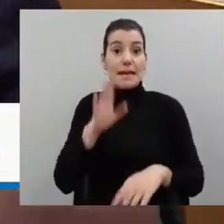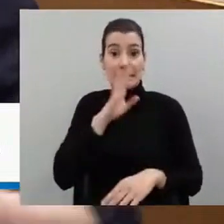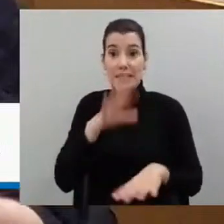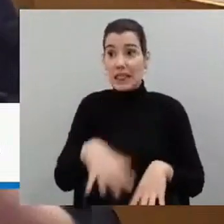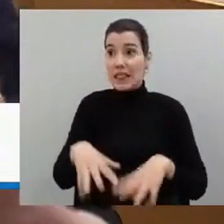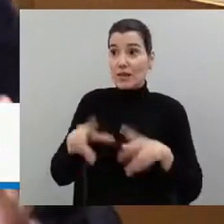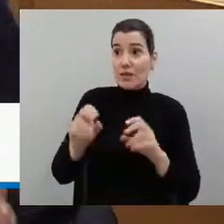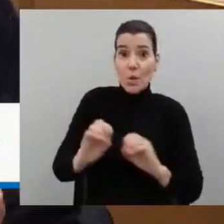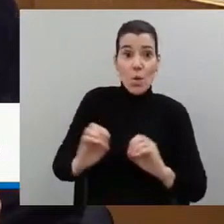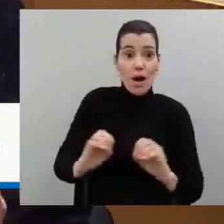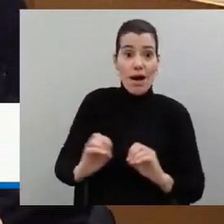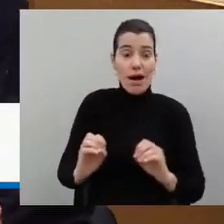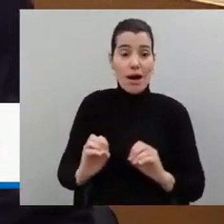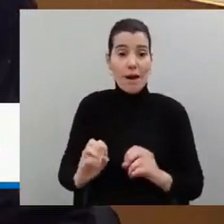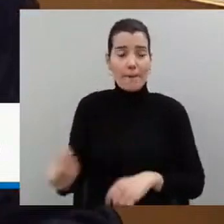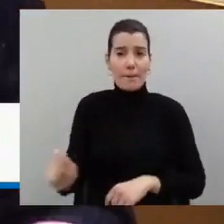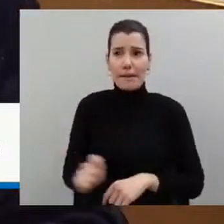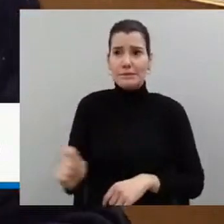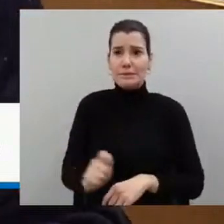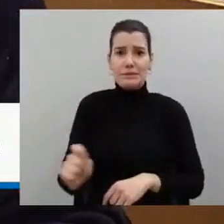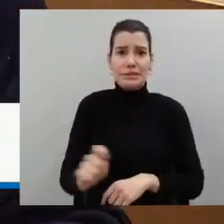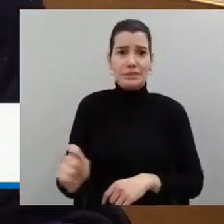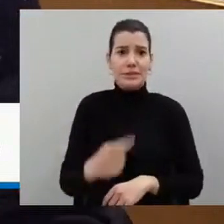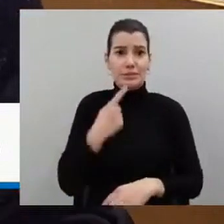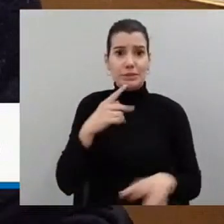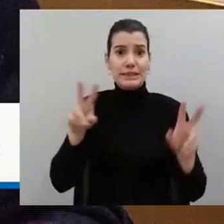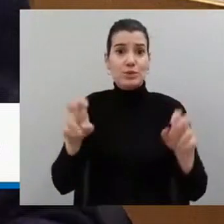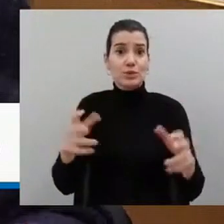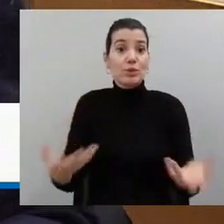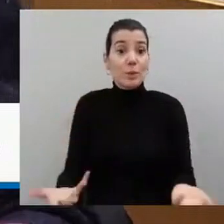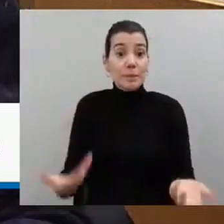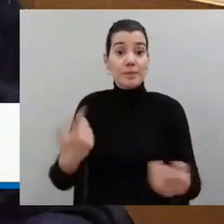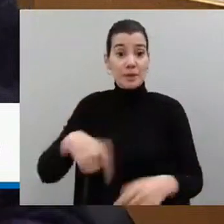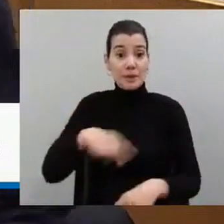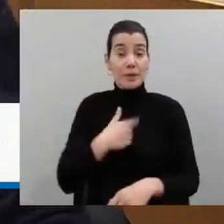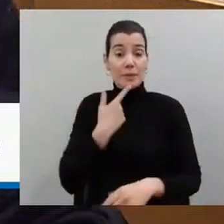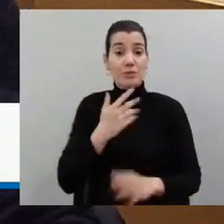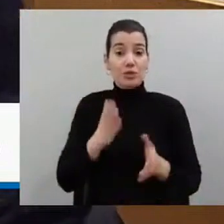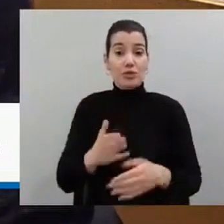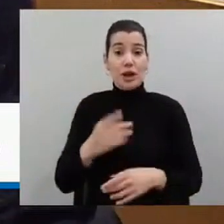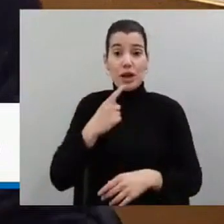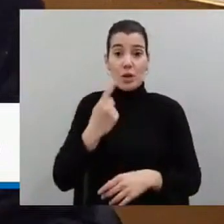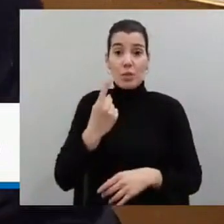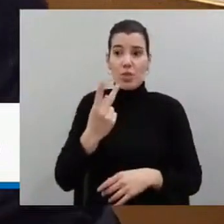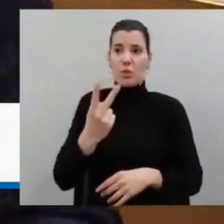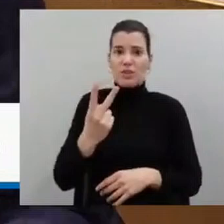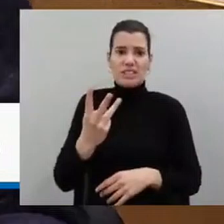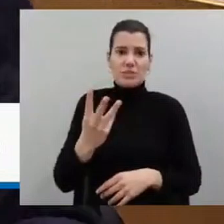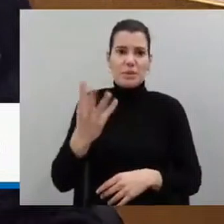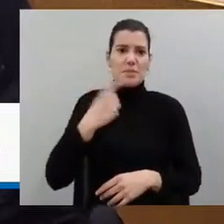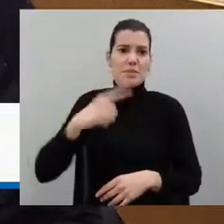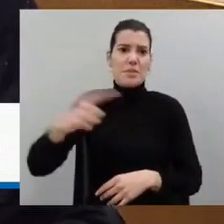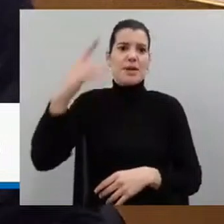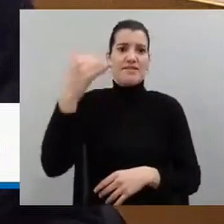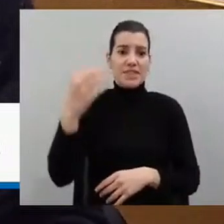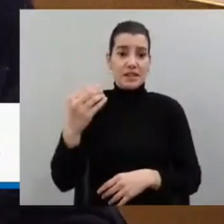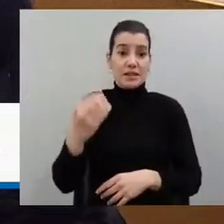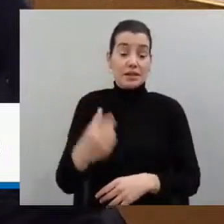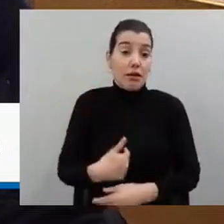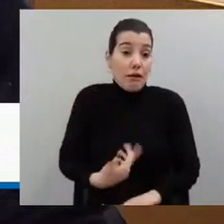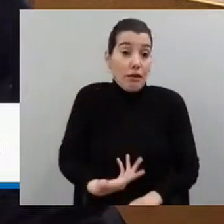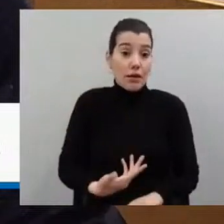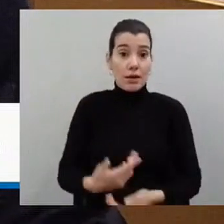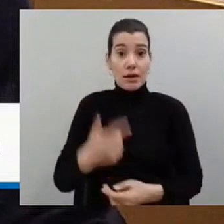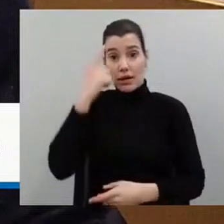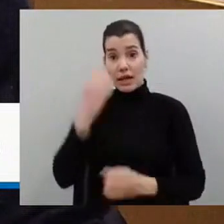há muitos meses em relação a este assunto, e nós já os constatámos uma, duas, três, 20 vezes, quer dizer, eu registro o apelo à criatividade, mas não há grande